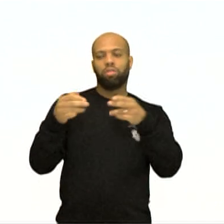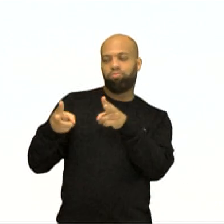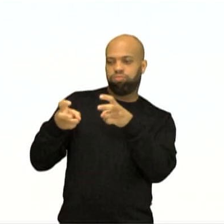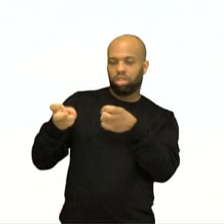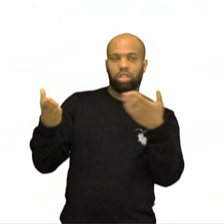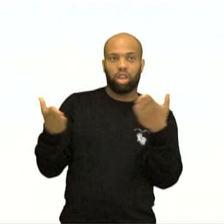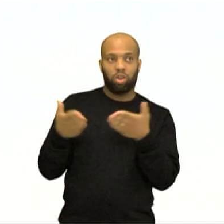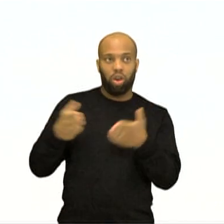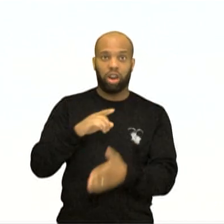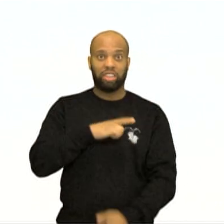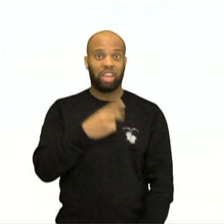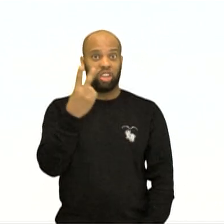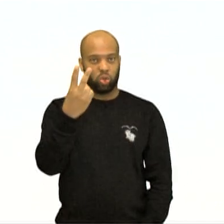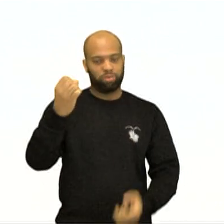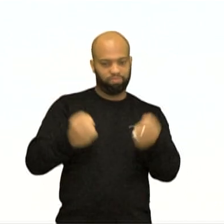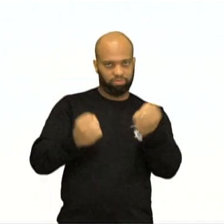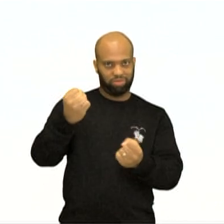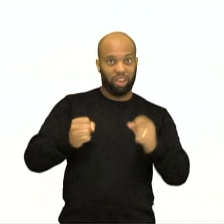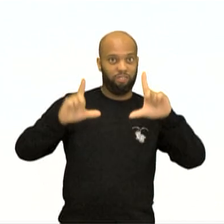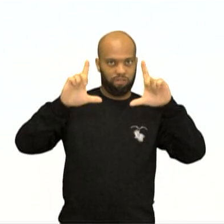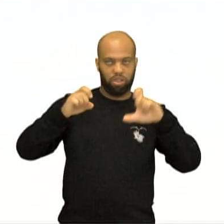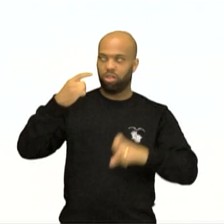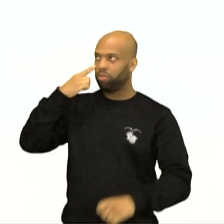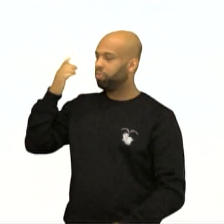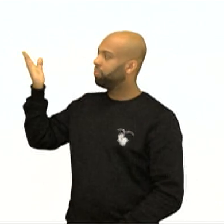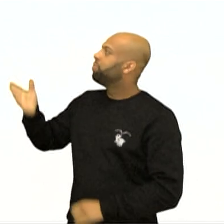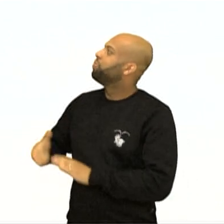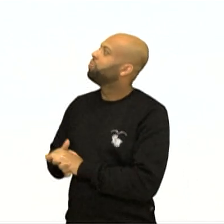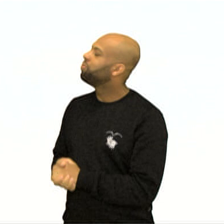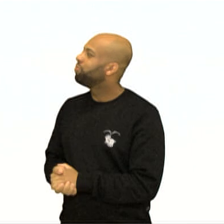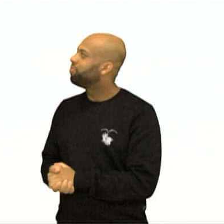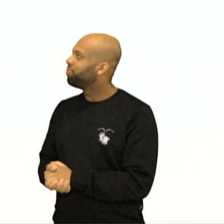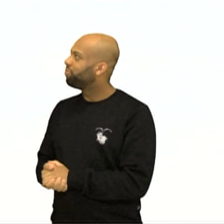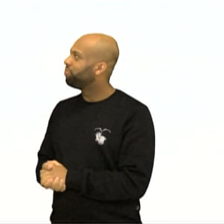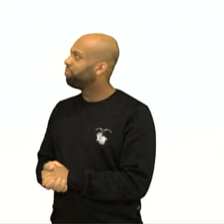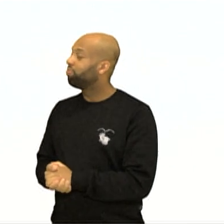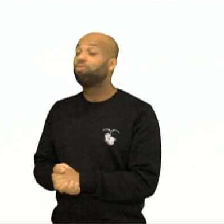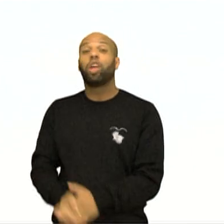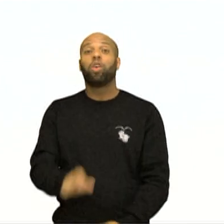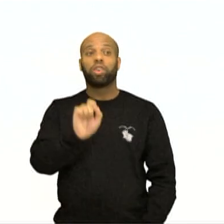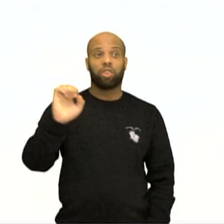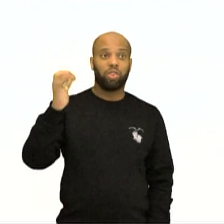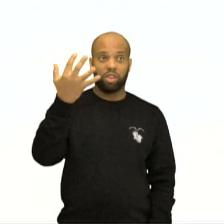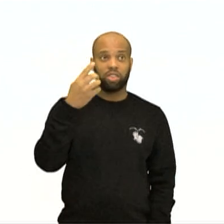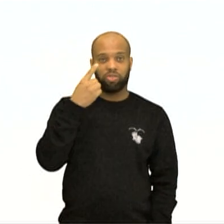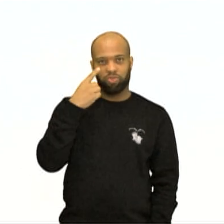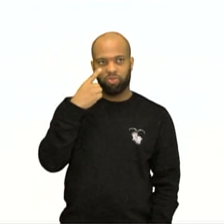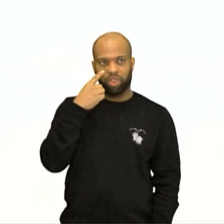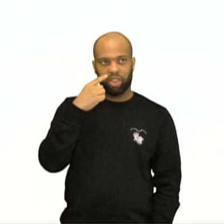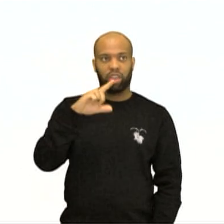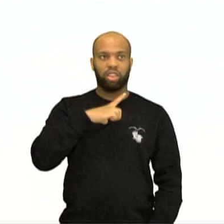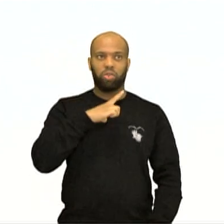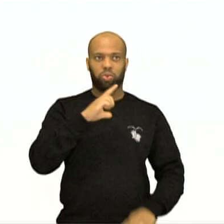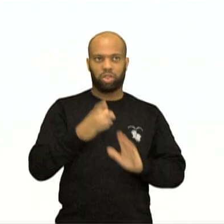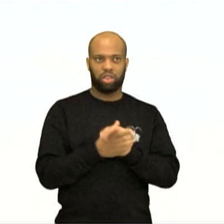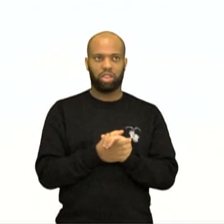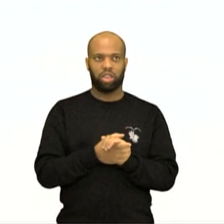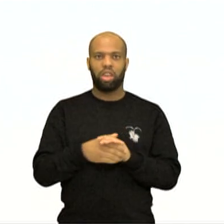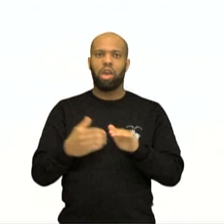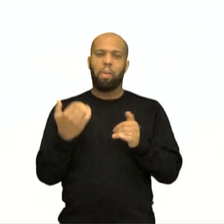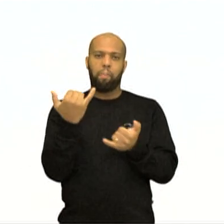Observe os dois carros na fotografia. O que está acontecendo com os carros? Se você for olhar a fotografia, parece que ele está numa